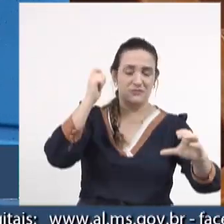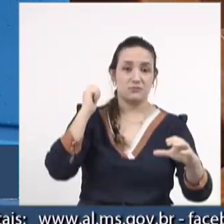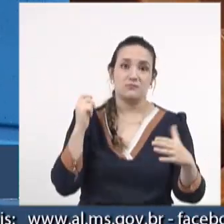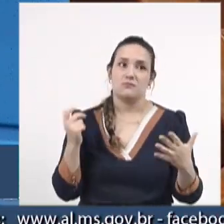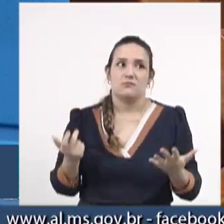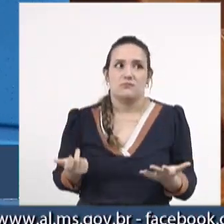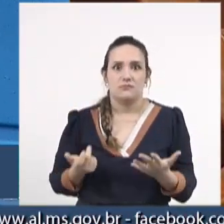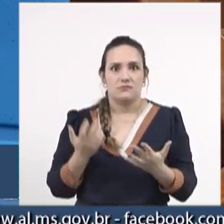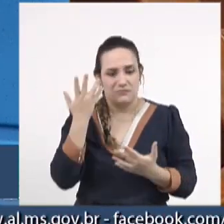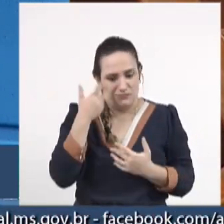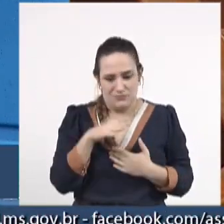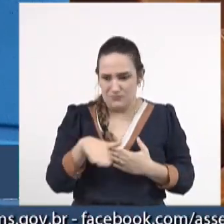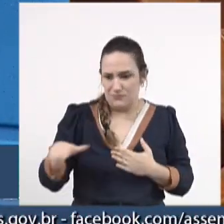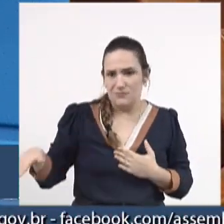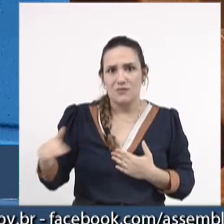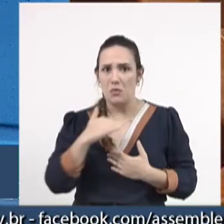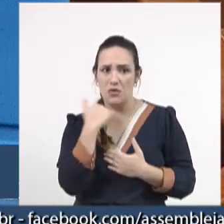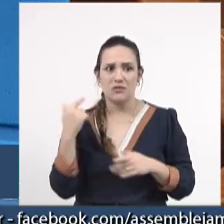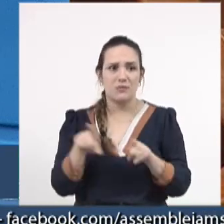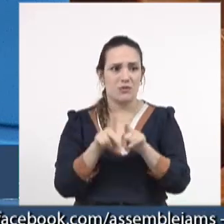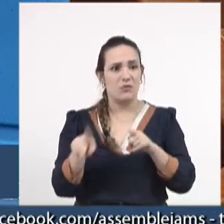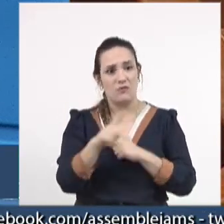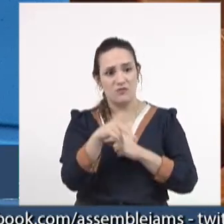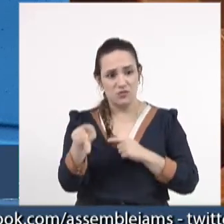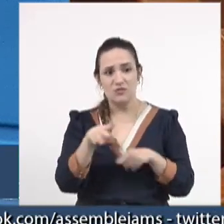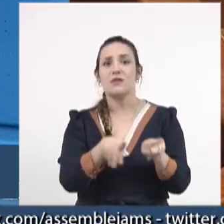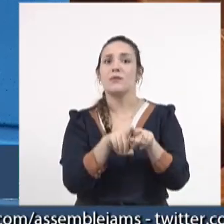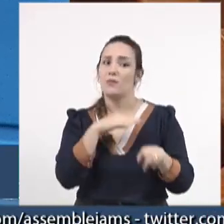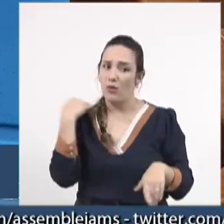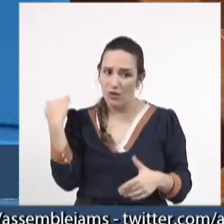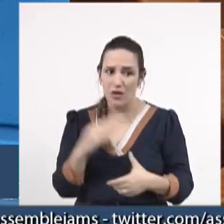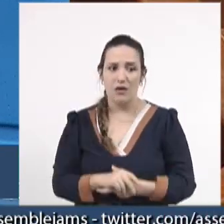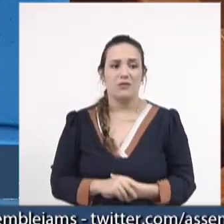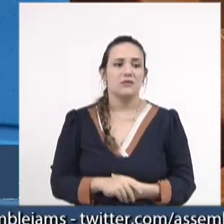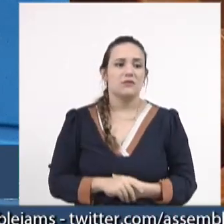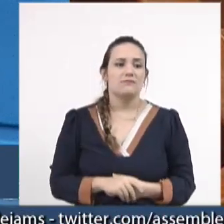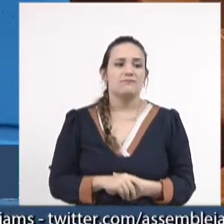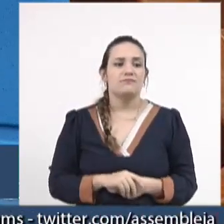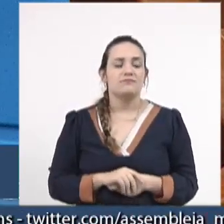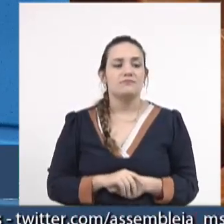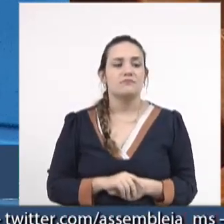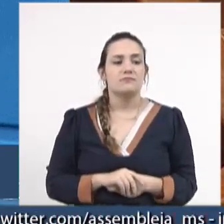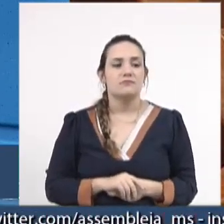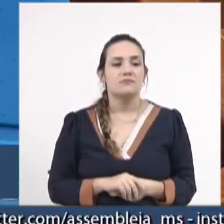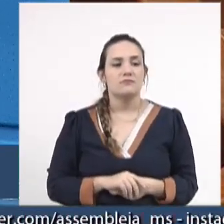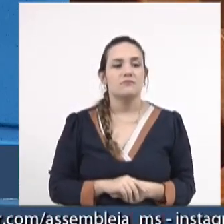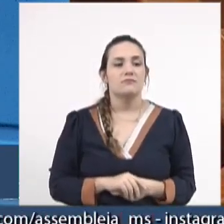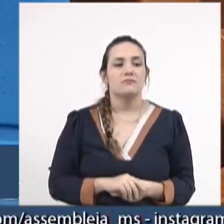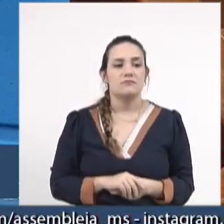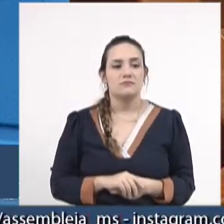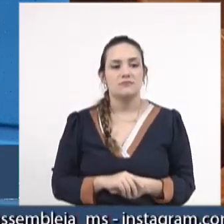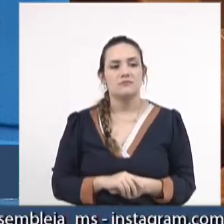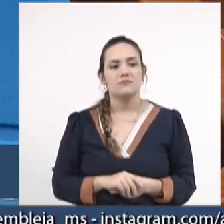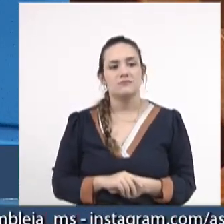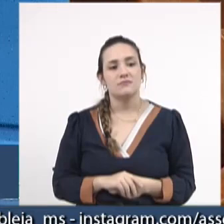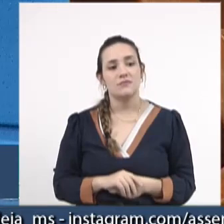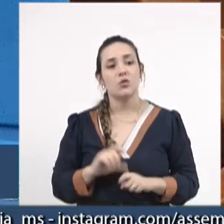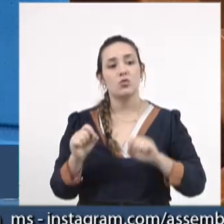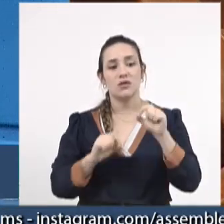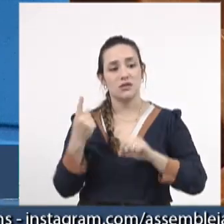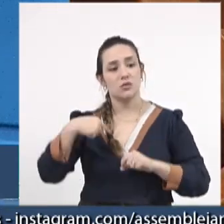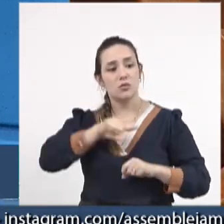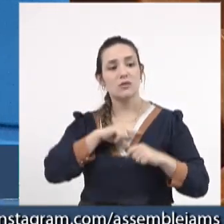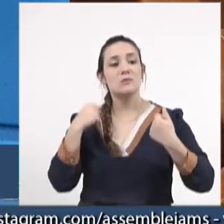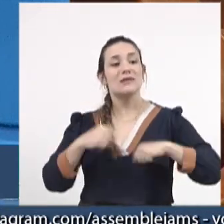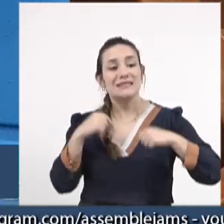estão matando crianças e professores. Então, a gente percebe que, dentre tantas outras coisas, a gente